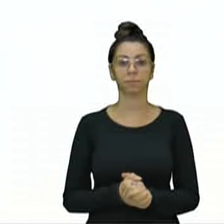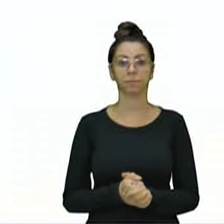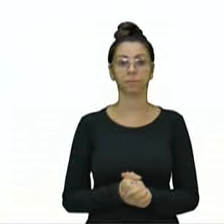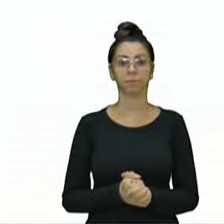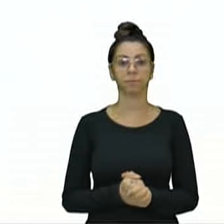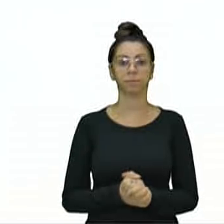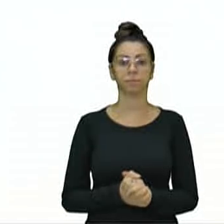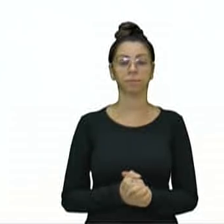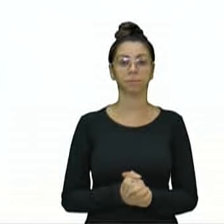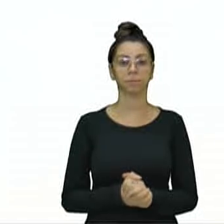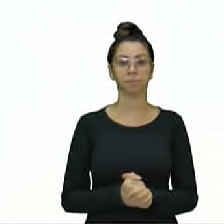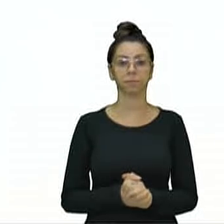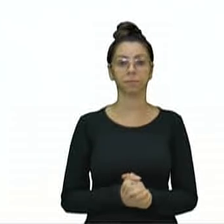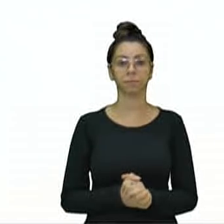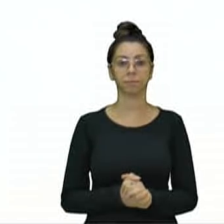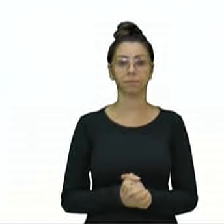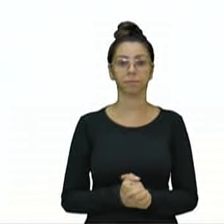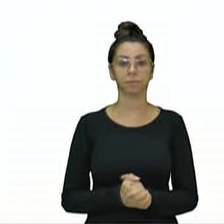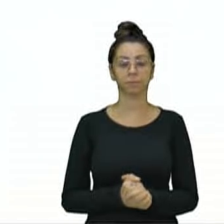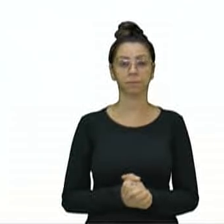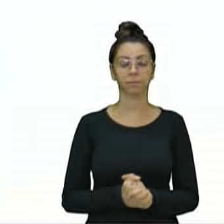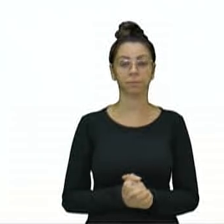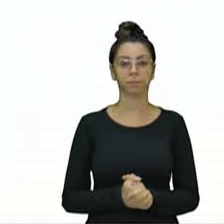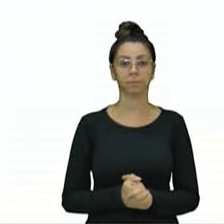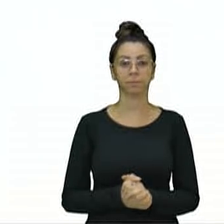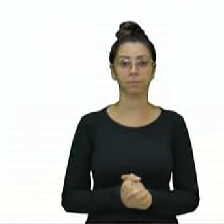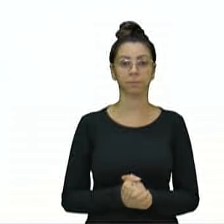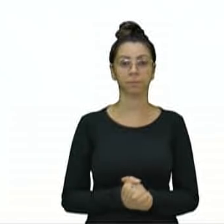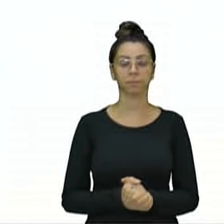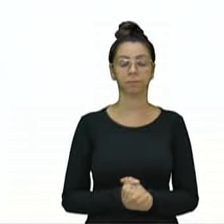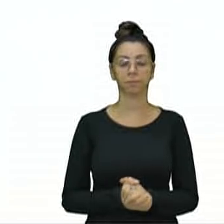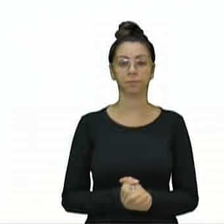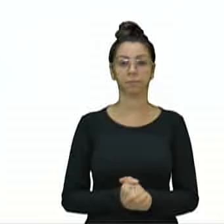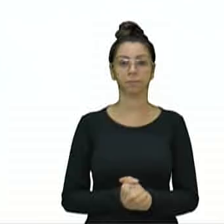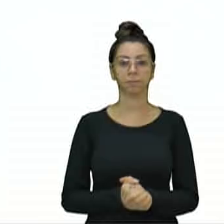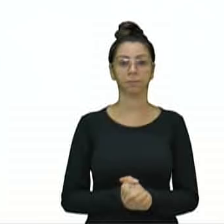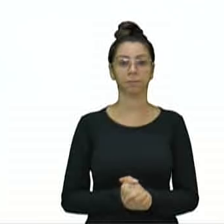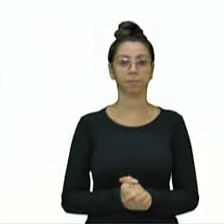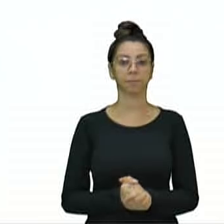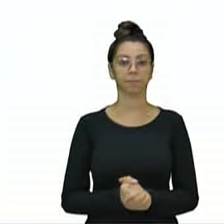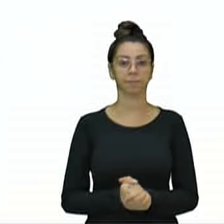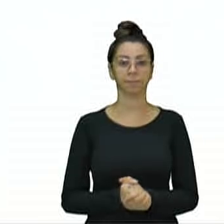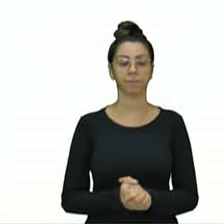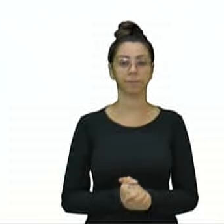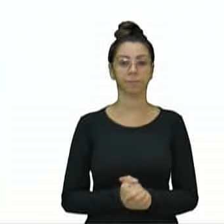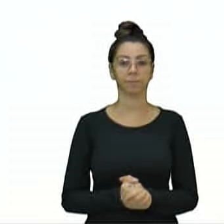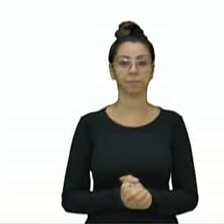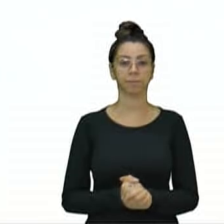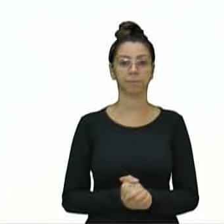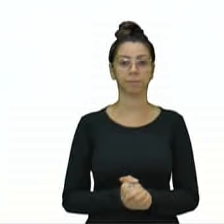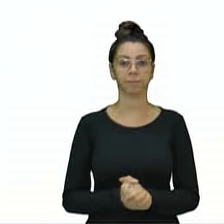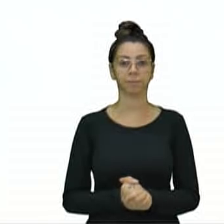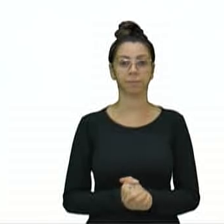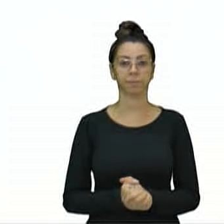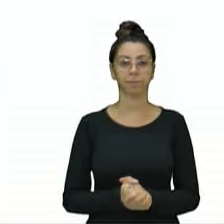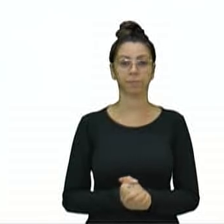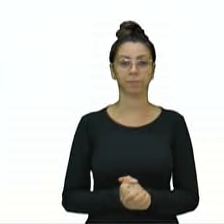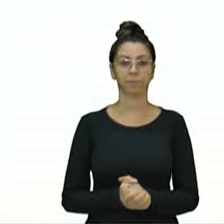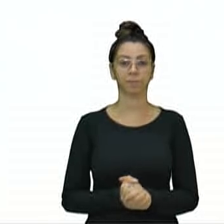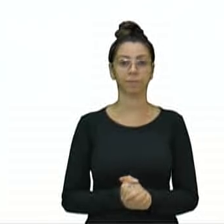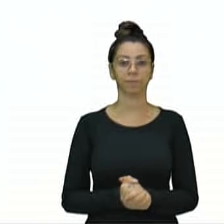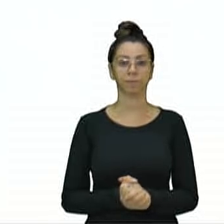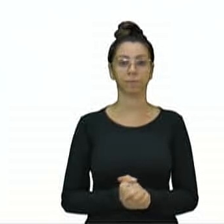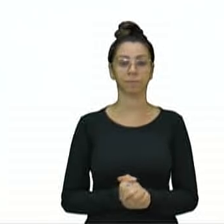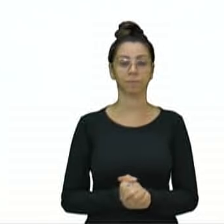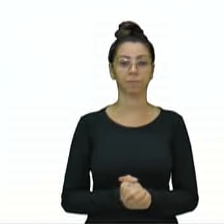him and did everything as fast and efficiently as I could. But I find